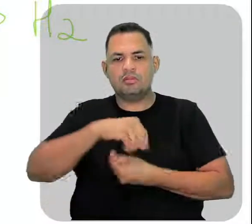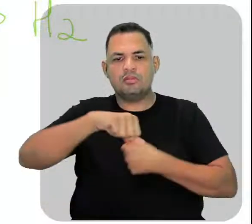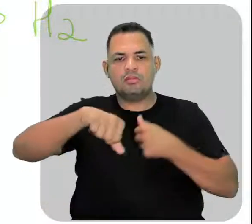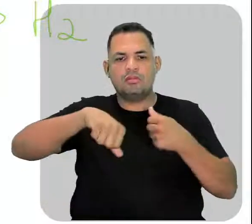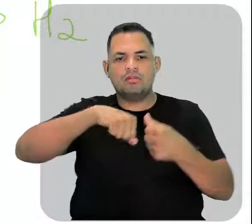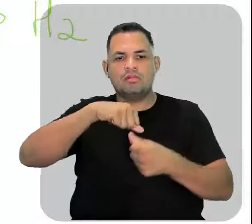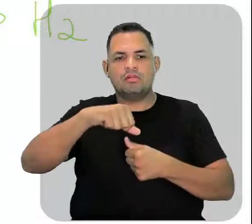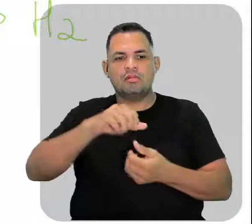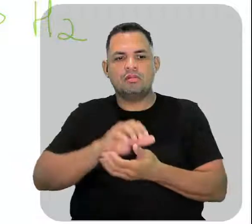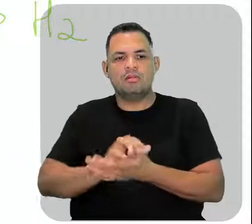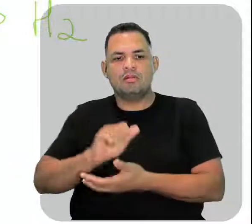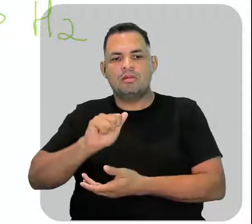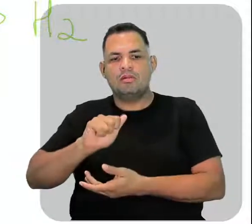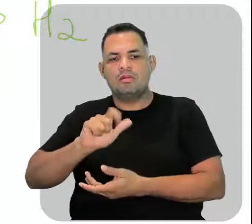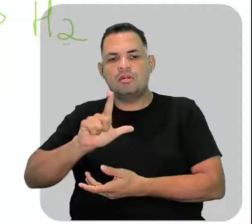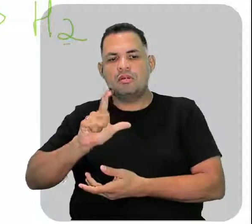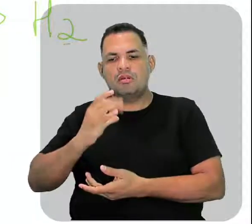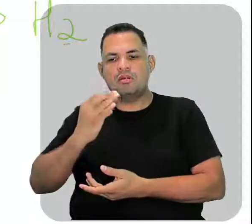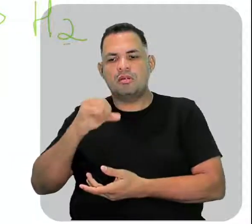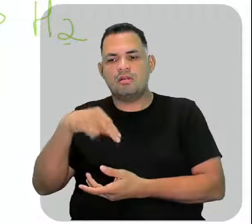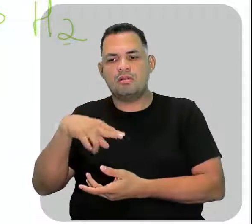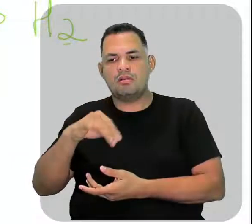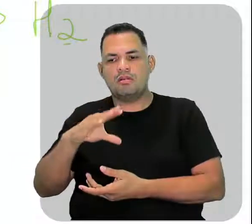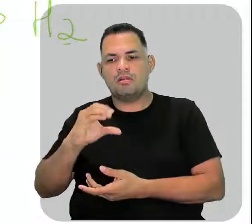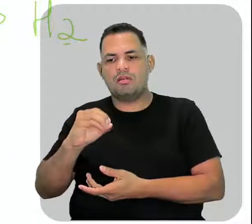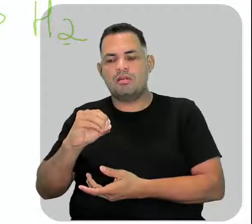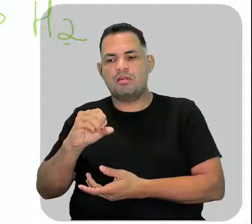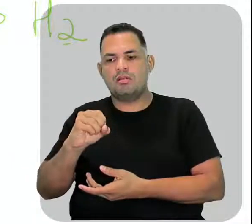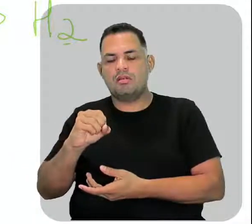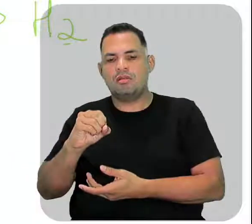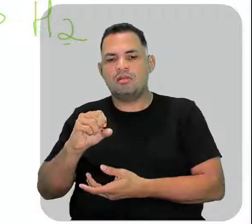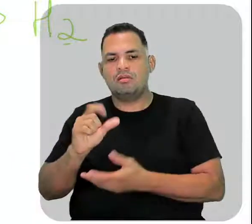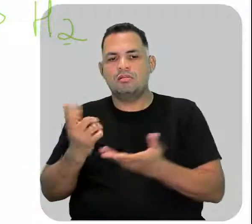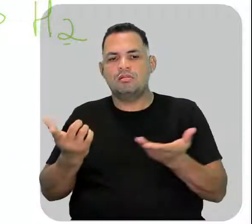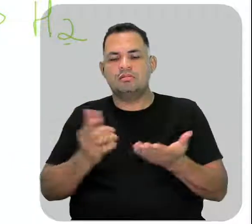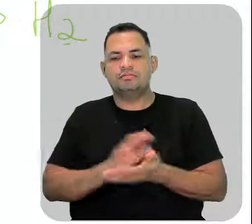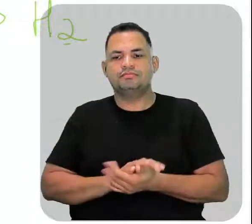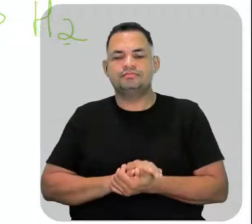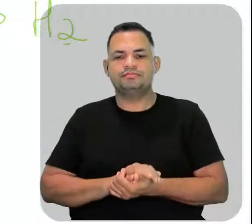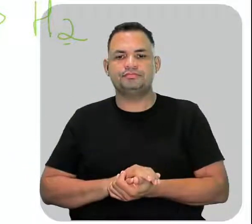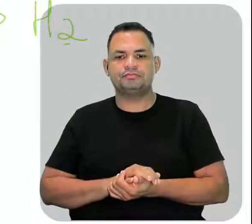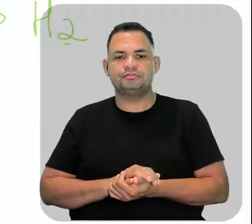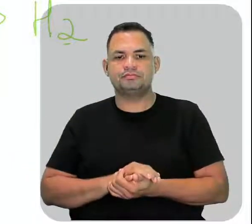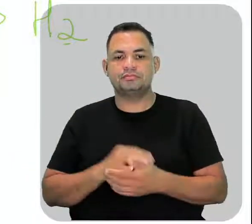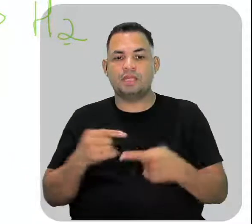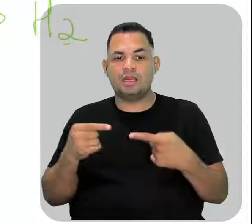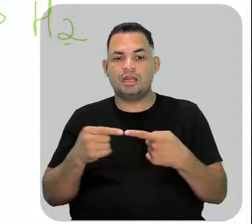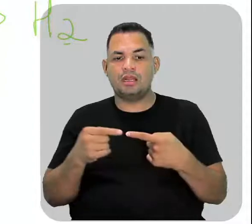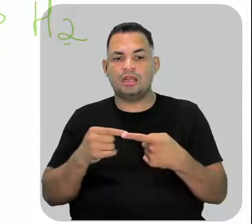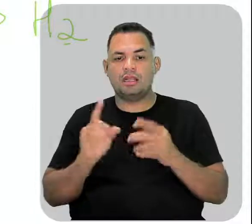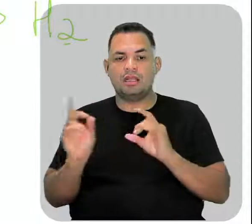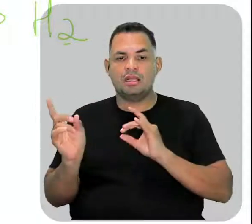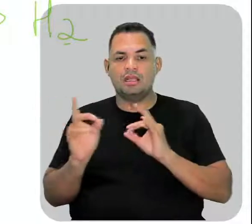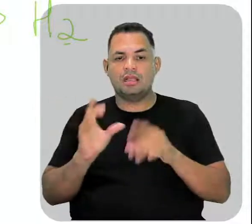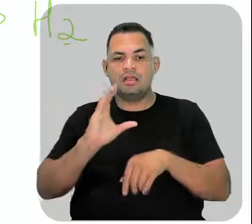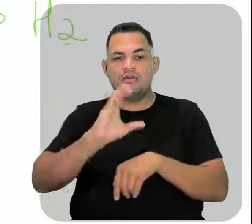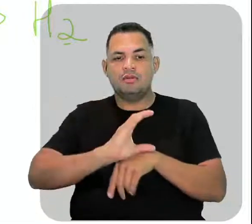um alcano, porque cada hidrogênio desse vai se ligar a um carbono da ligação